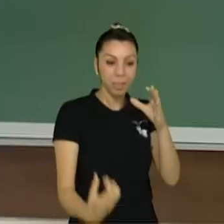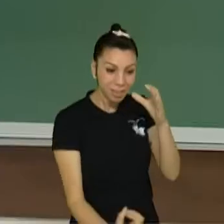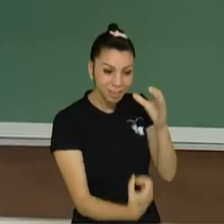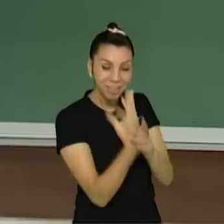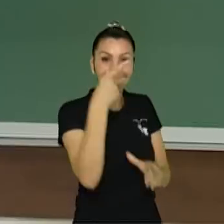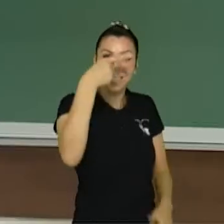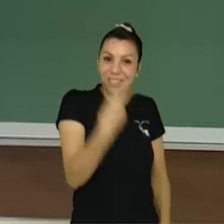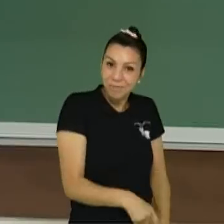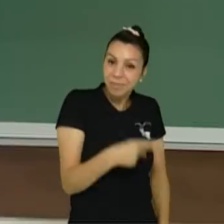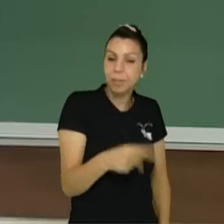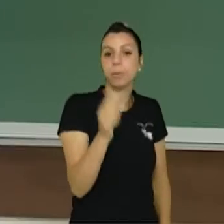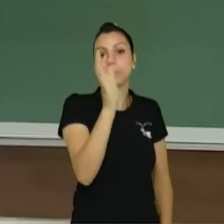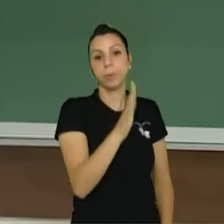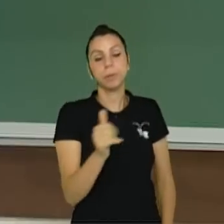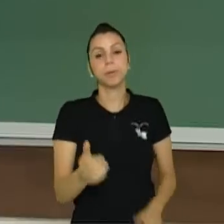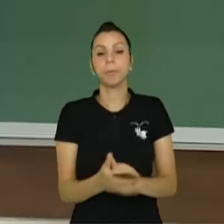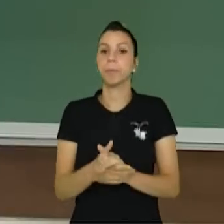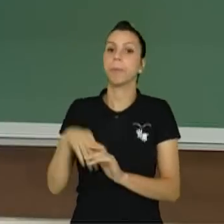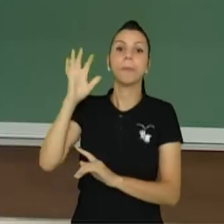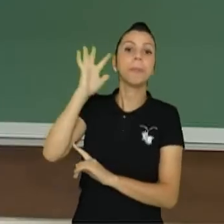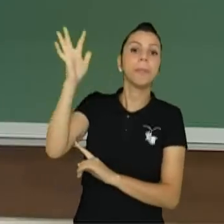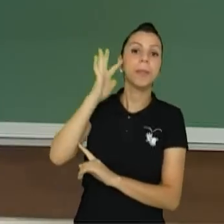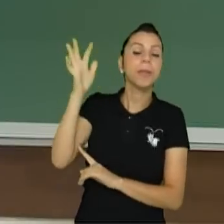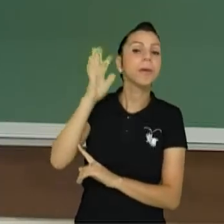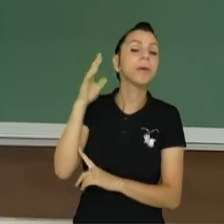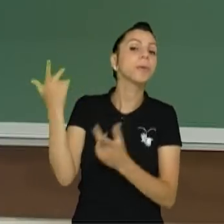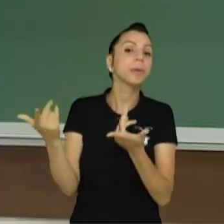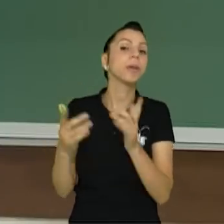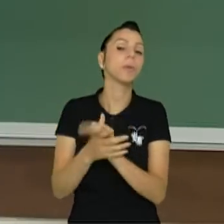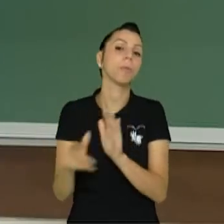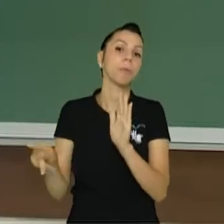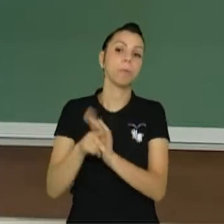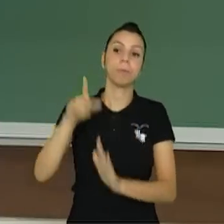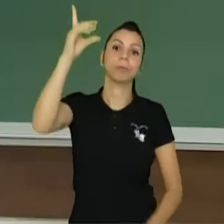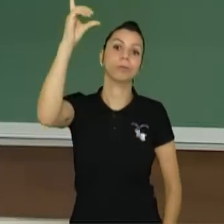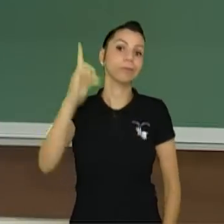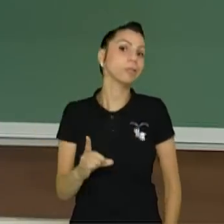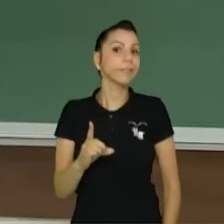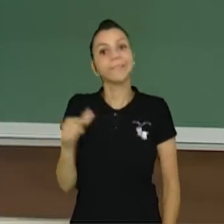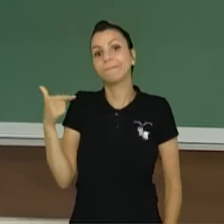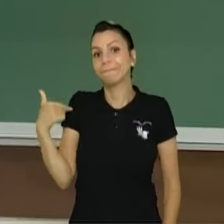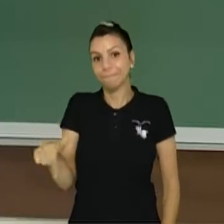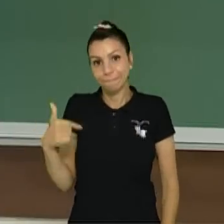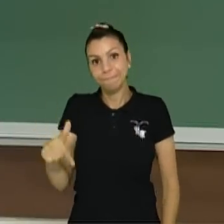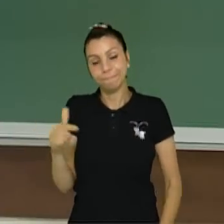Constituição de 1824, não são pensados enquanto cidadãos. Veja que